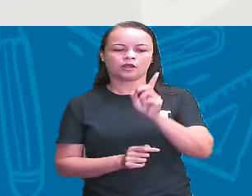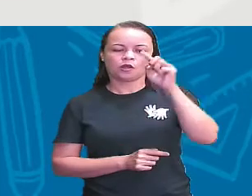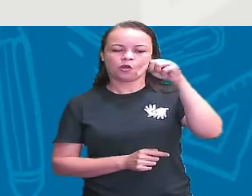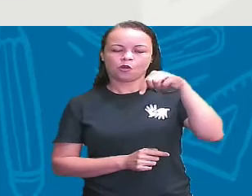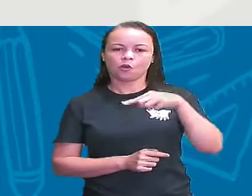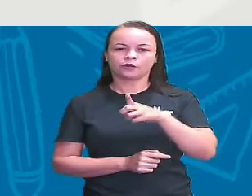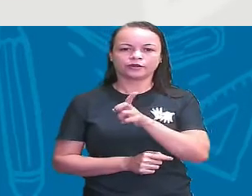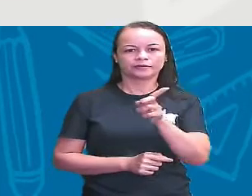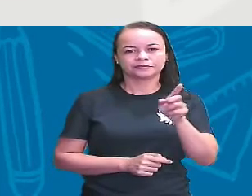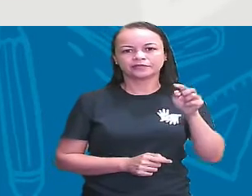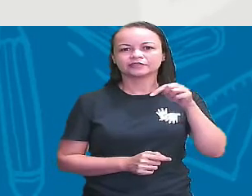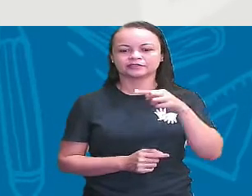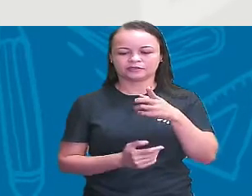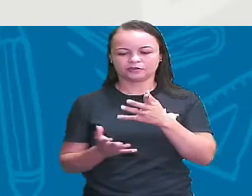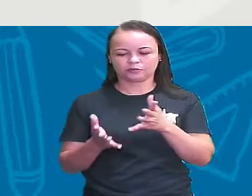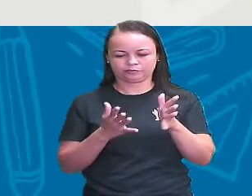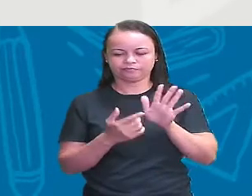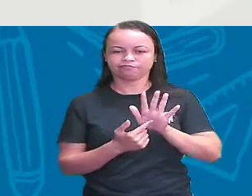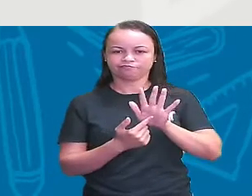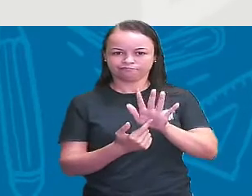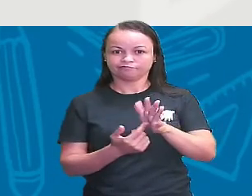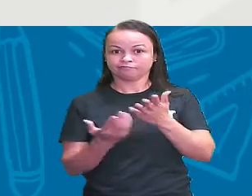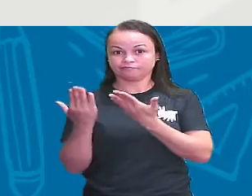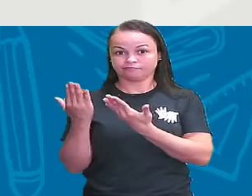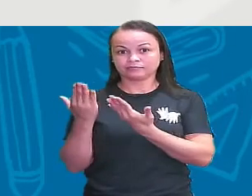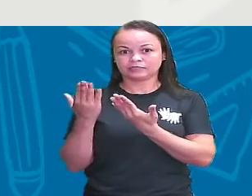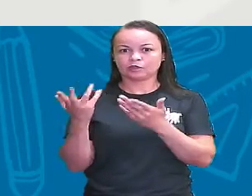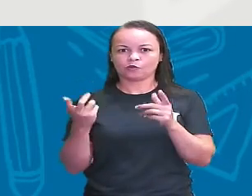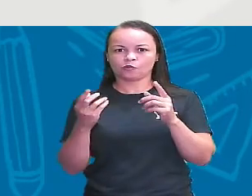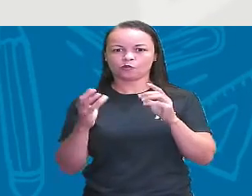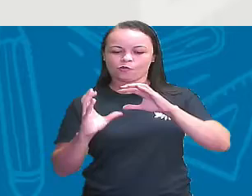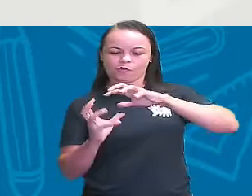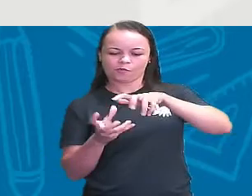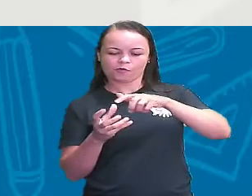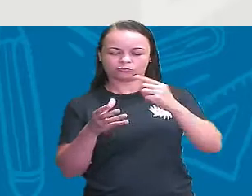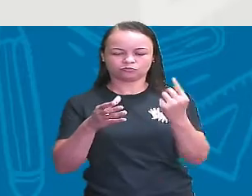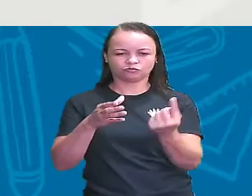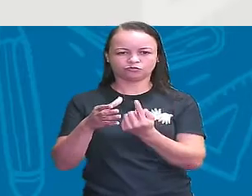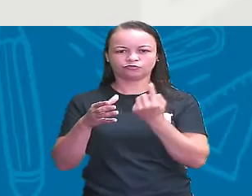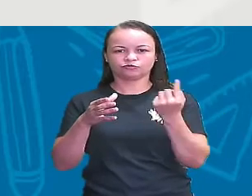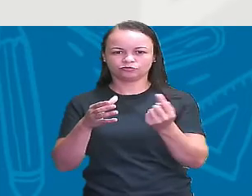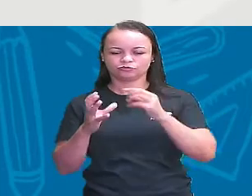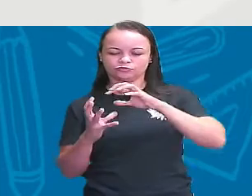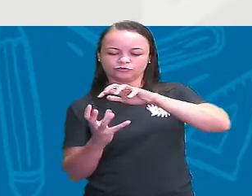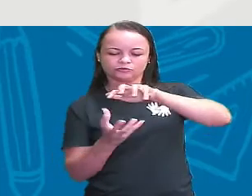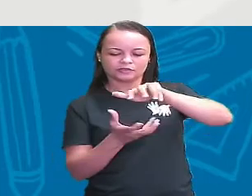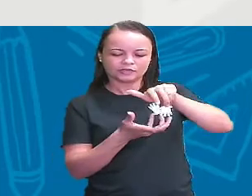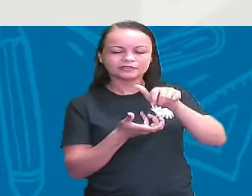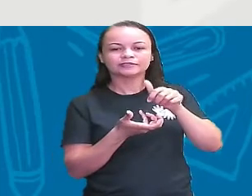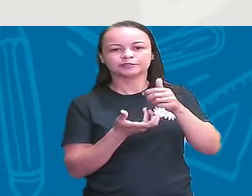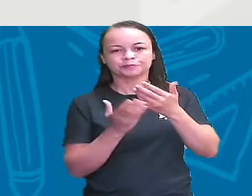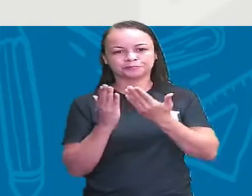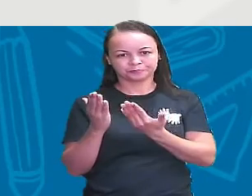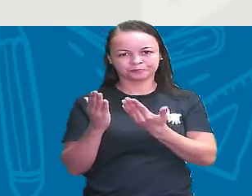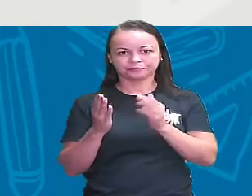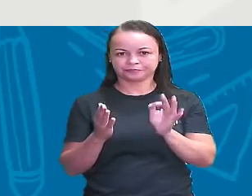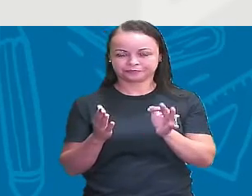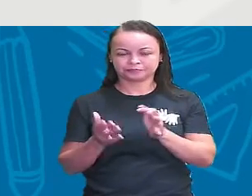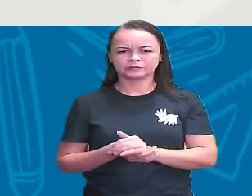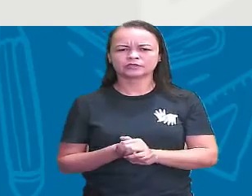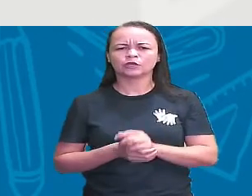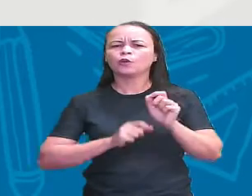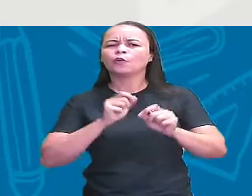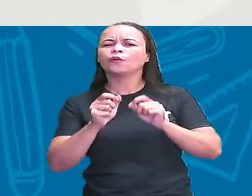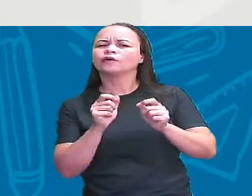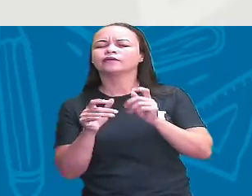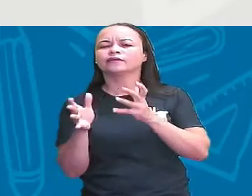orientação espacial. Olha aí, ó, meu planeta Terra girando aí para você, tá certo? Vamos falar um pouco o que vem a ser